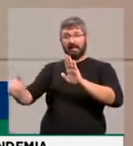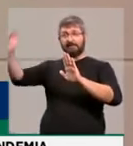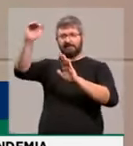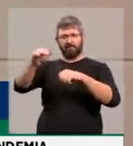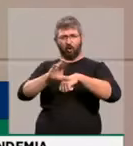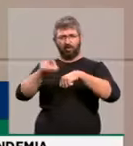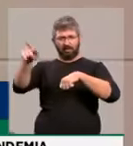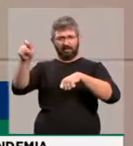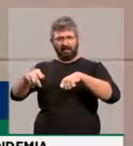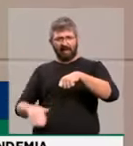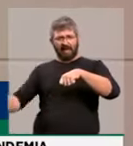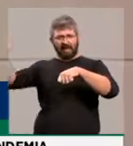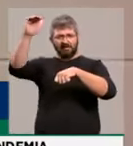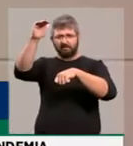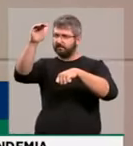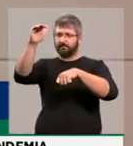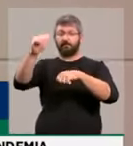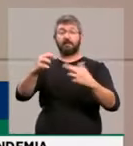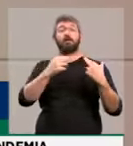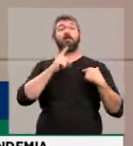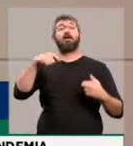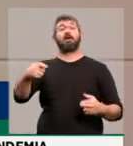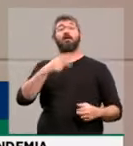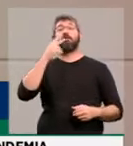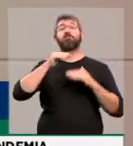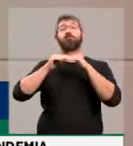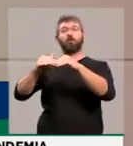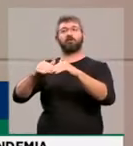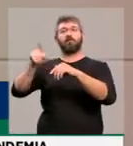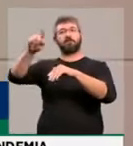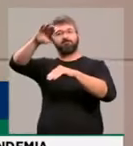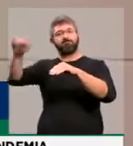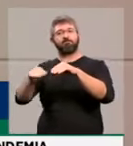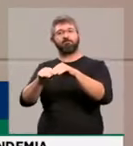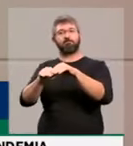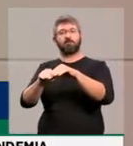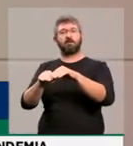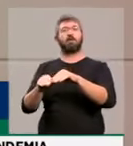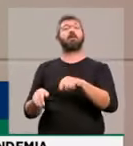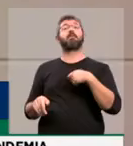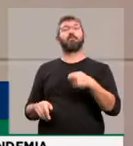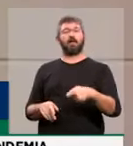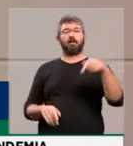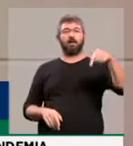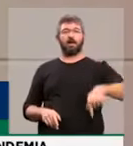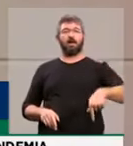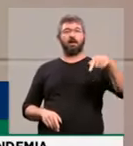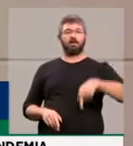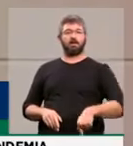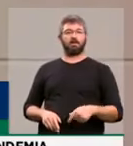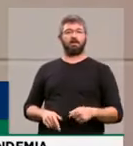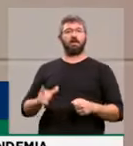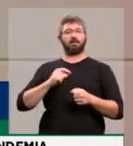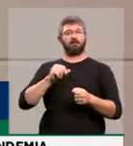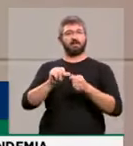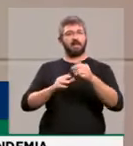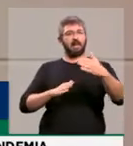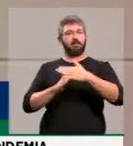Constituição. E essa tarefa será nossa. É preciso que essa casa se ponha de pé e coloque certos